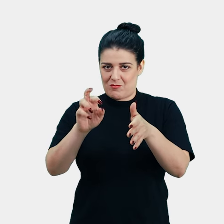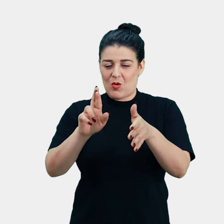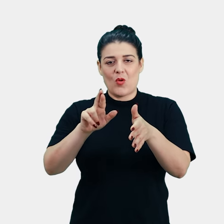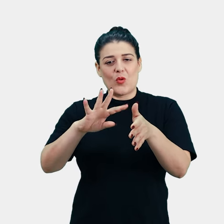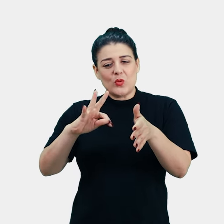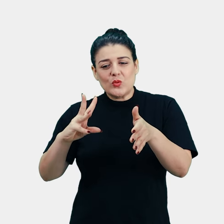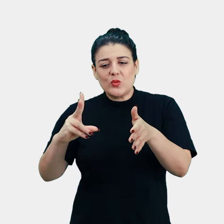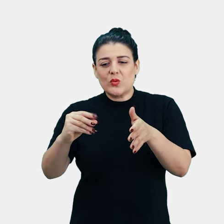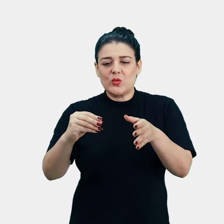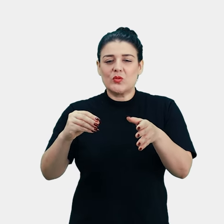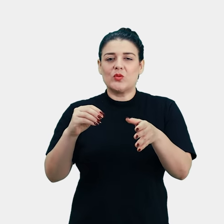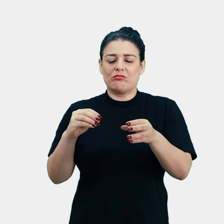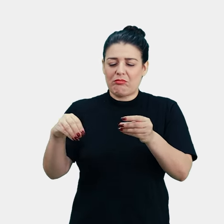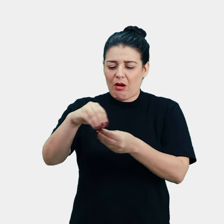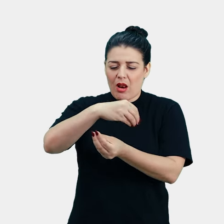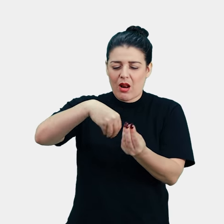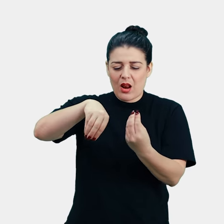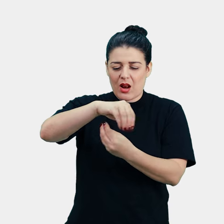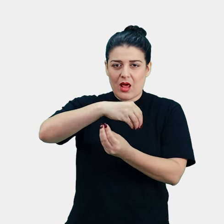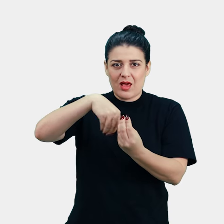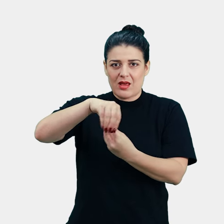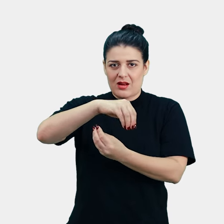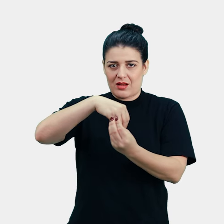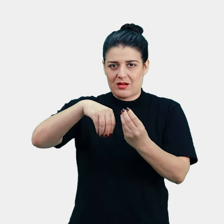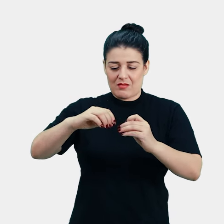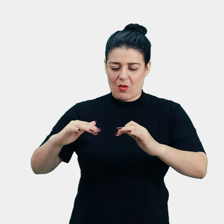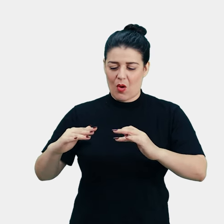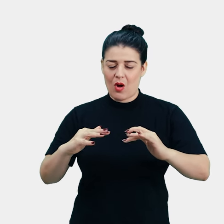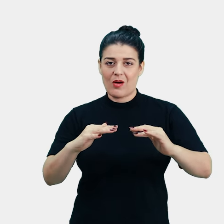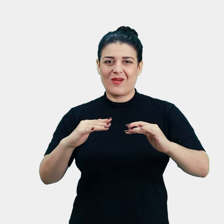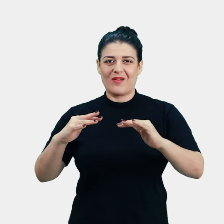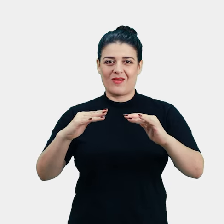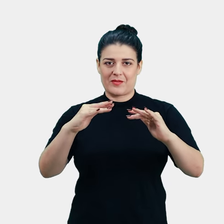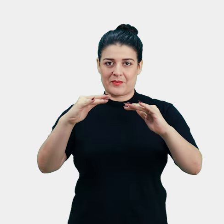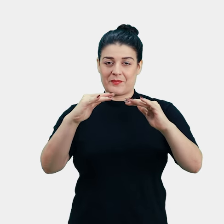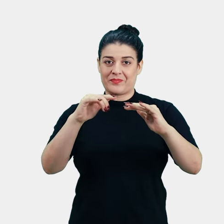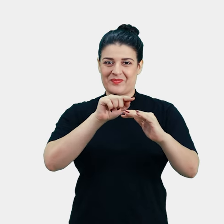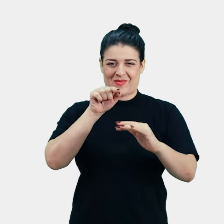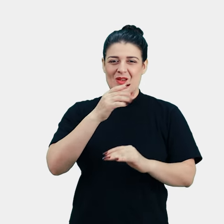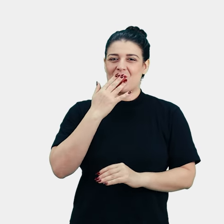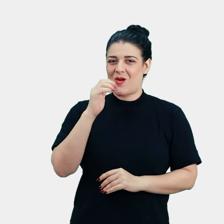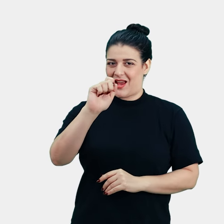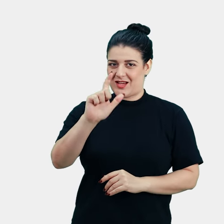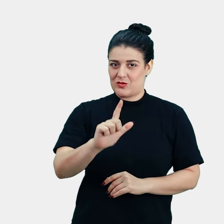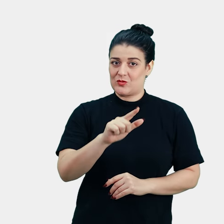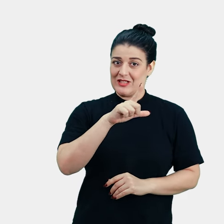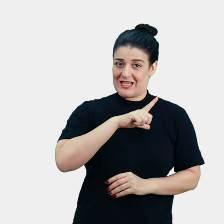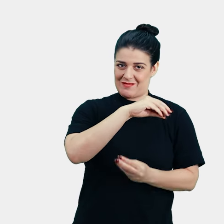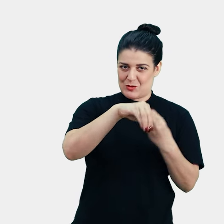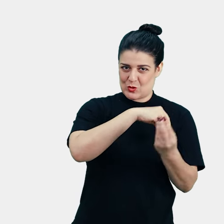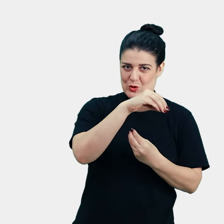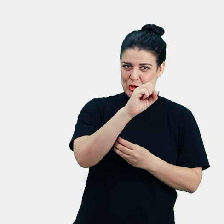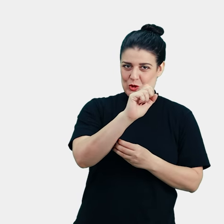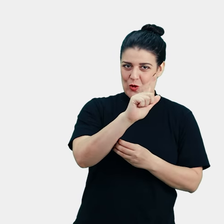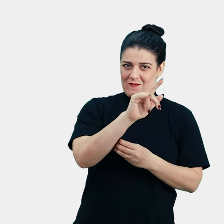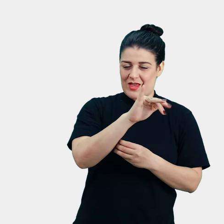onde todo o solvente vai ser vaporizado. Então, aqui em azul é quando ainda está com solvente,